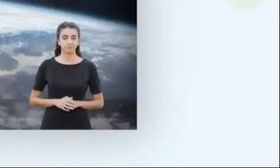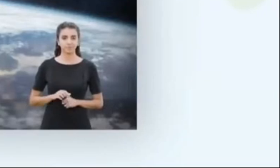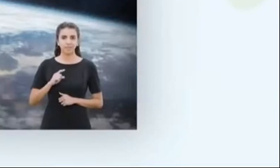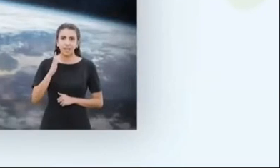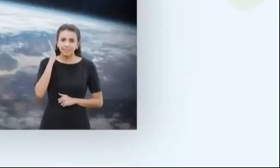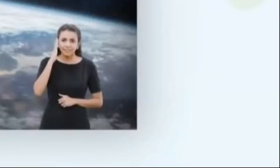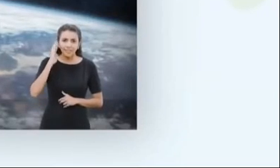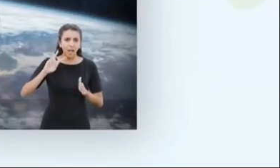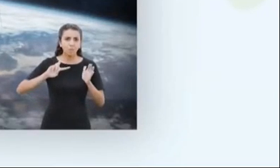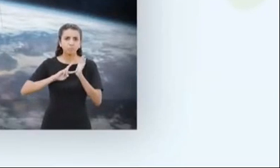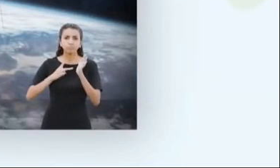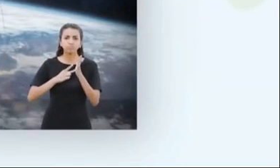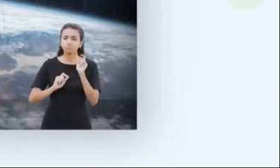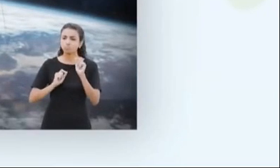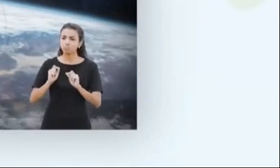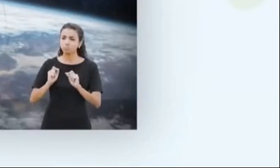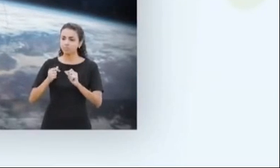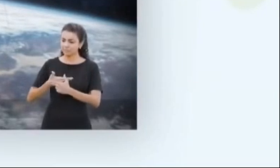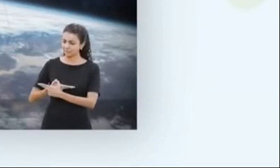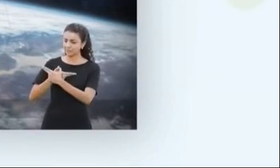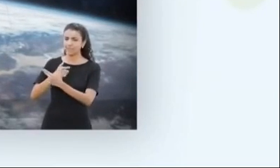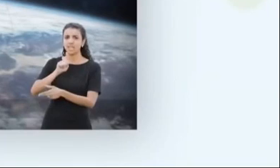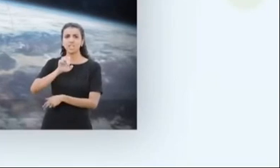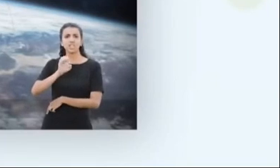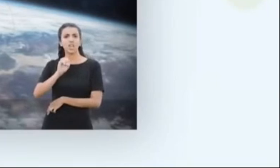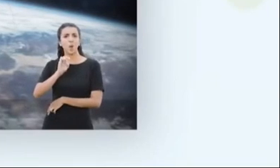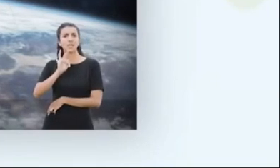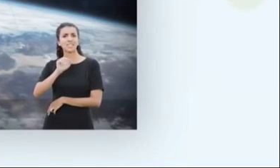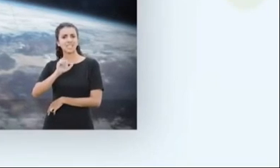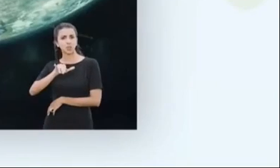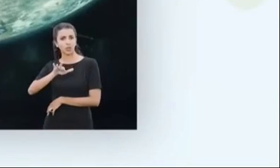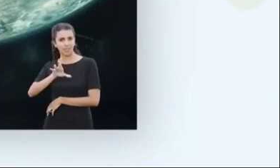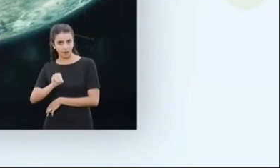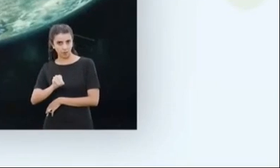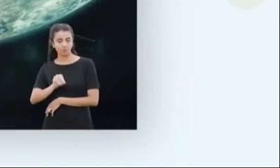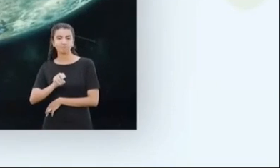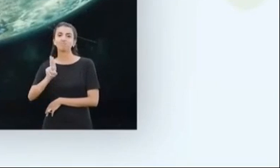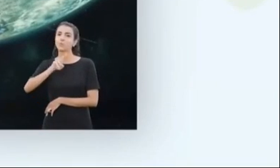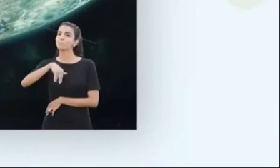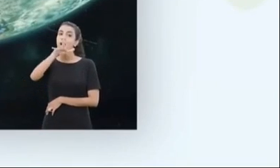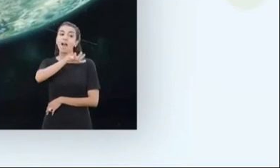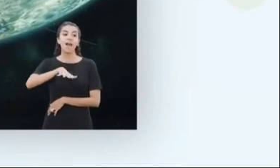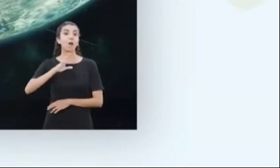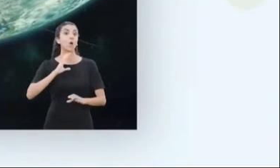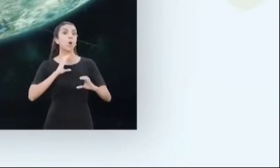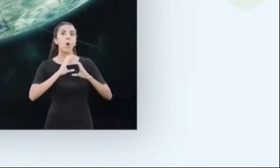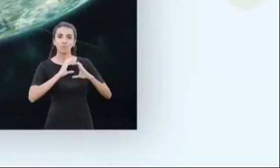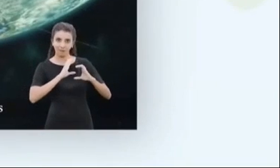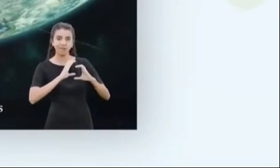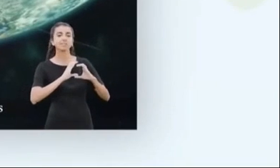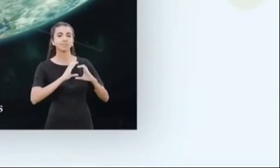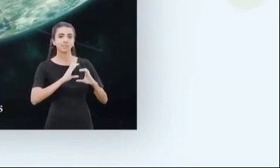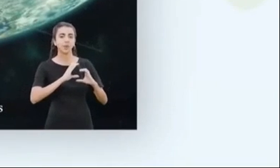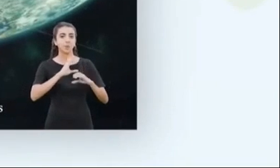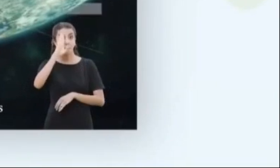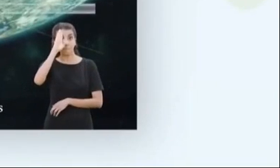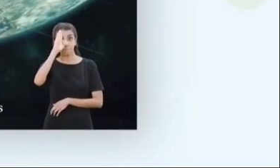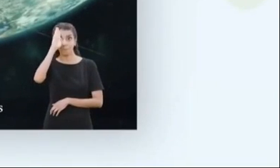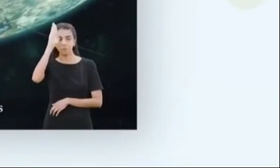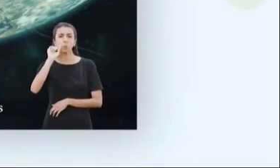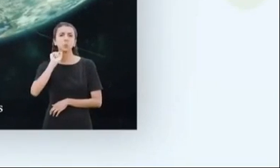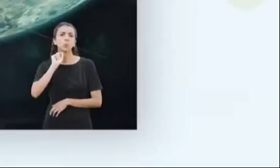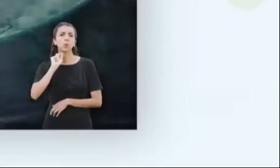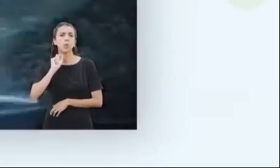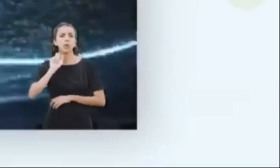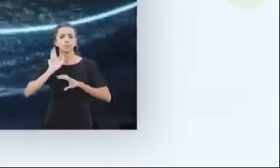Você sabe o que são os satélites geoestacionários? Eles são muito utilizados na área de comunicação, especialmente para